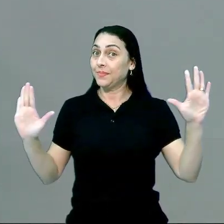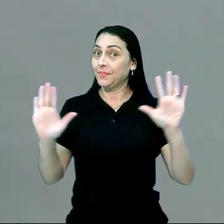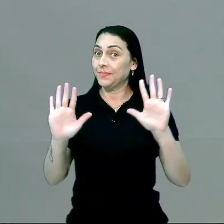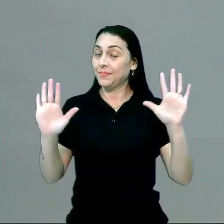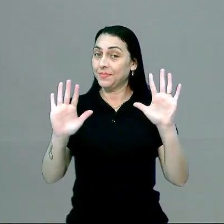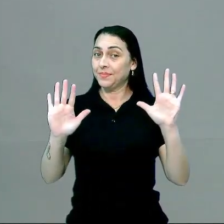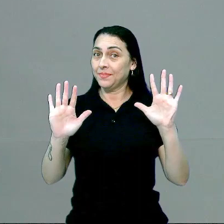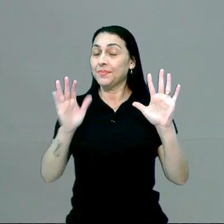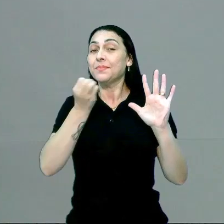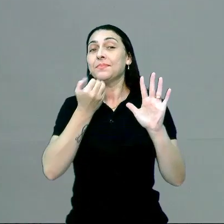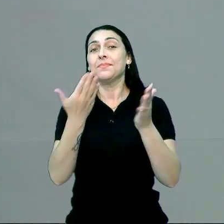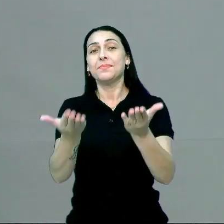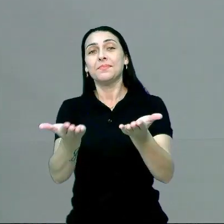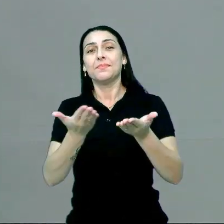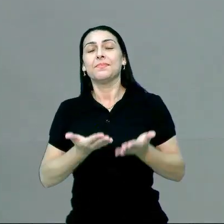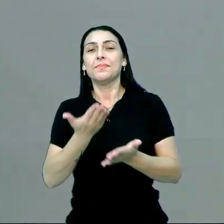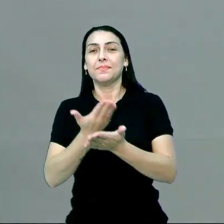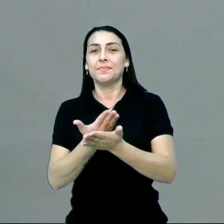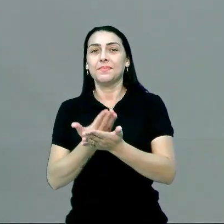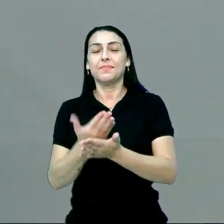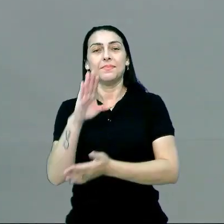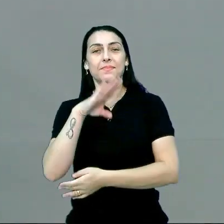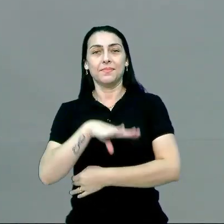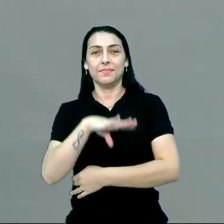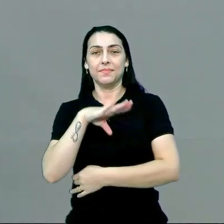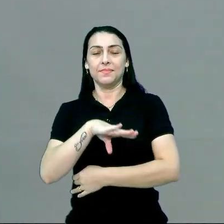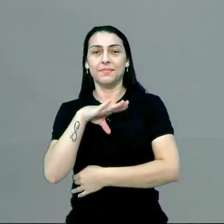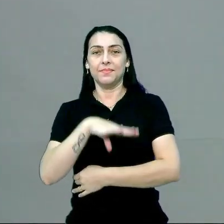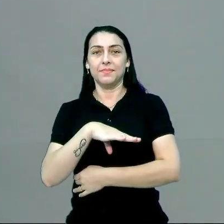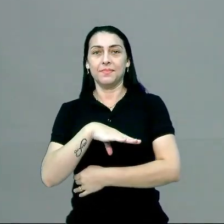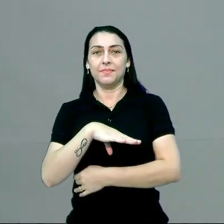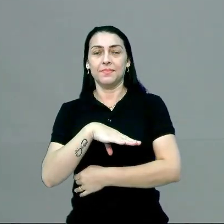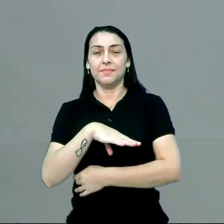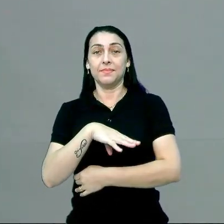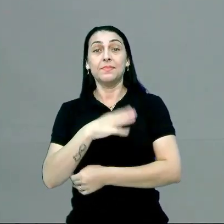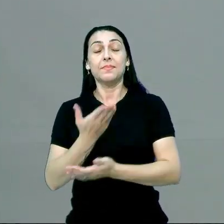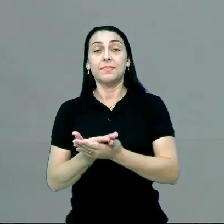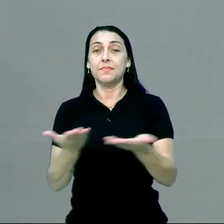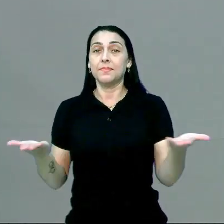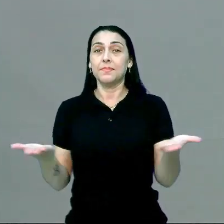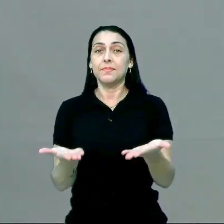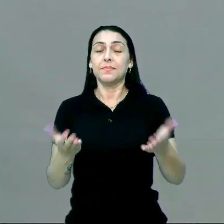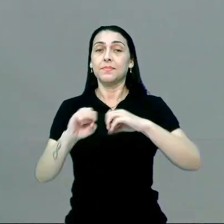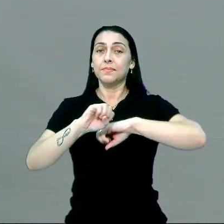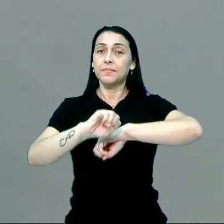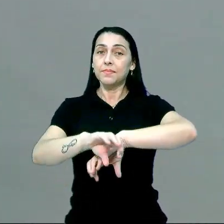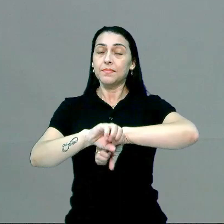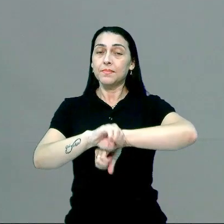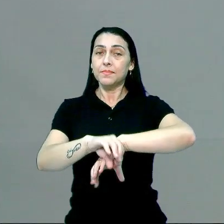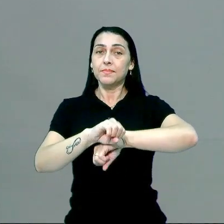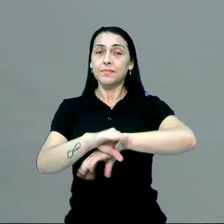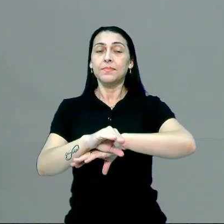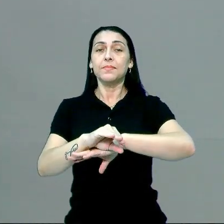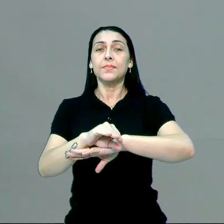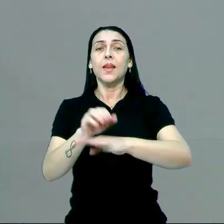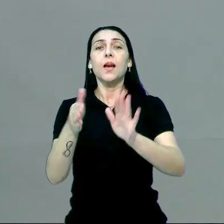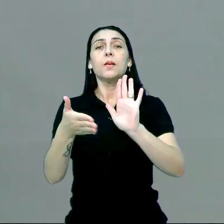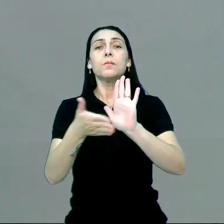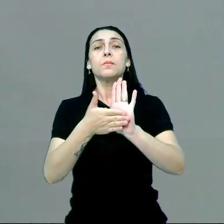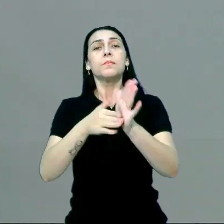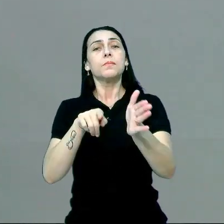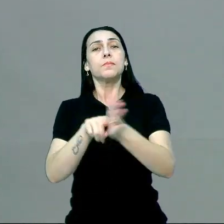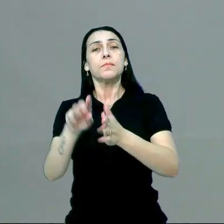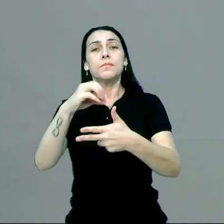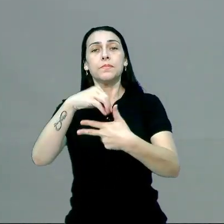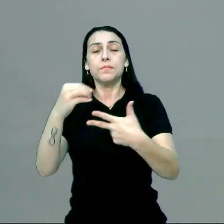Olá, sejam bem-vindos a mais uma aula de língua portuguesa. Na aula de hoje nós iremos estudar questões propostas